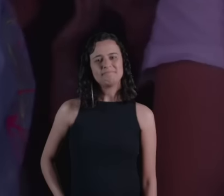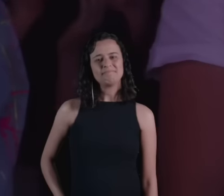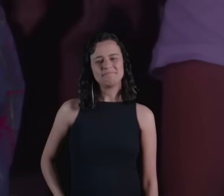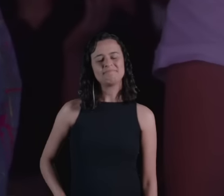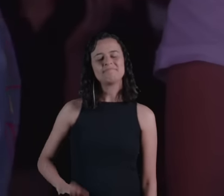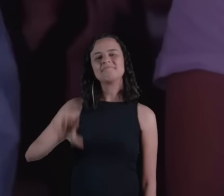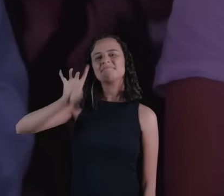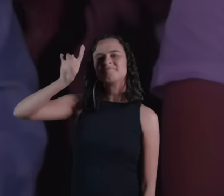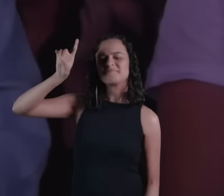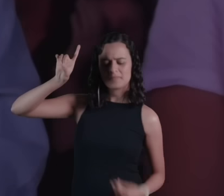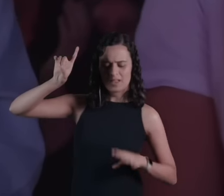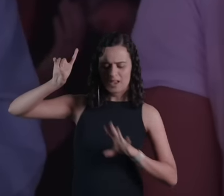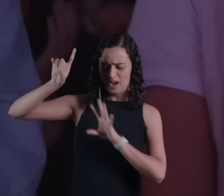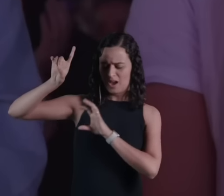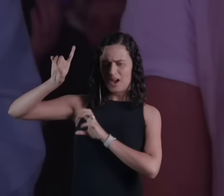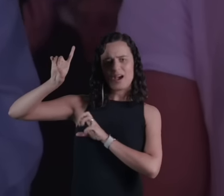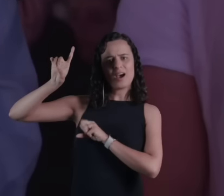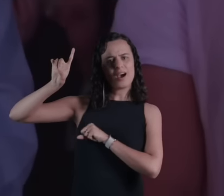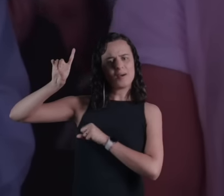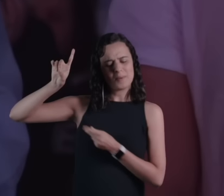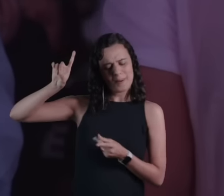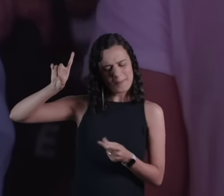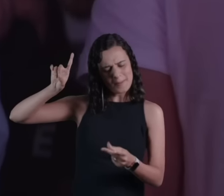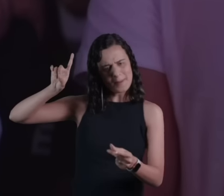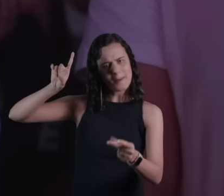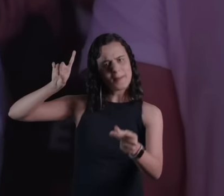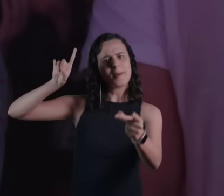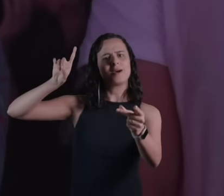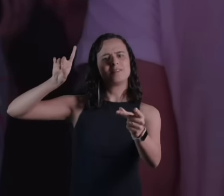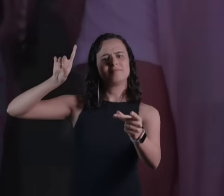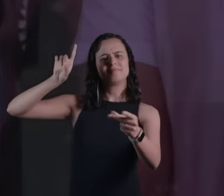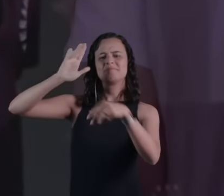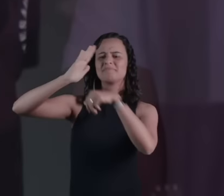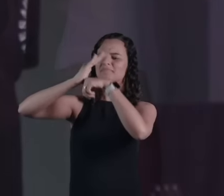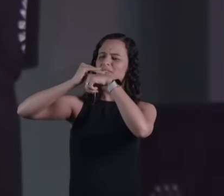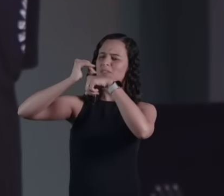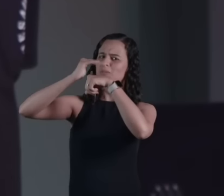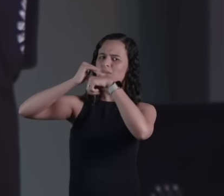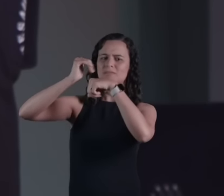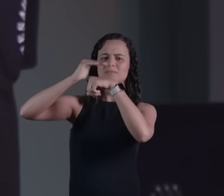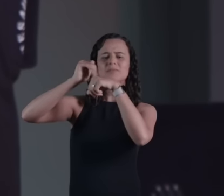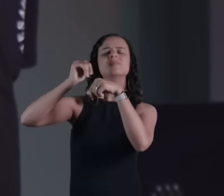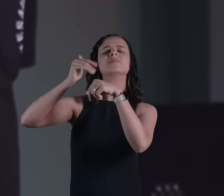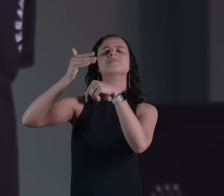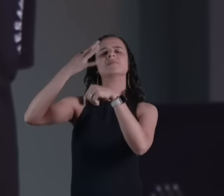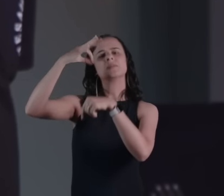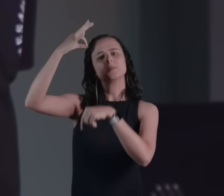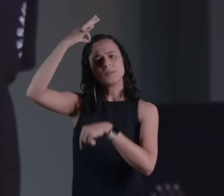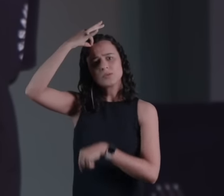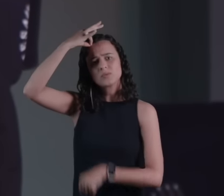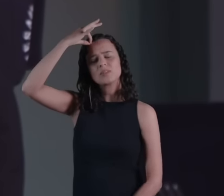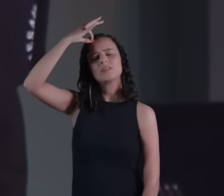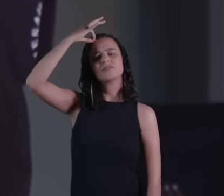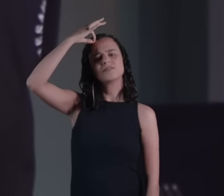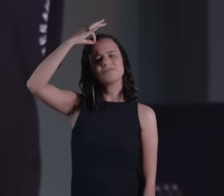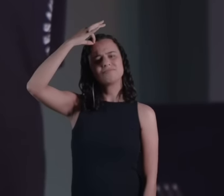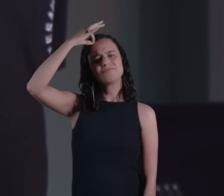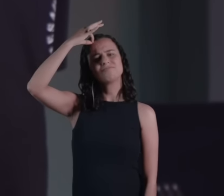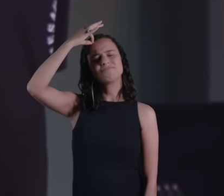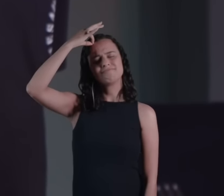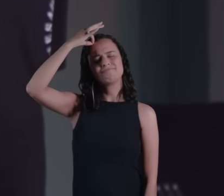que o Teu amor eterno, Pai, e as consolações do Espírito Santo,